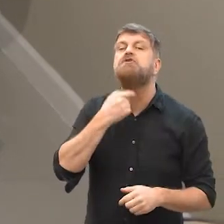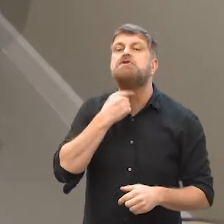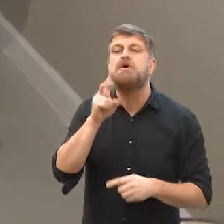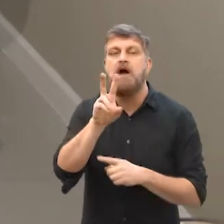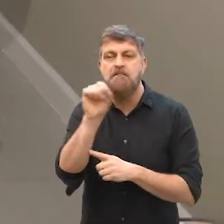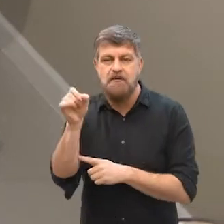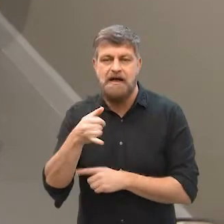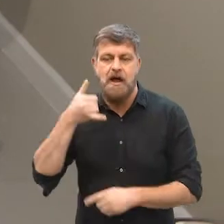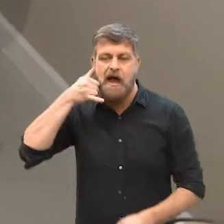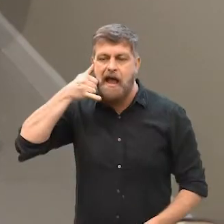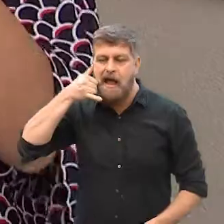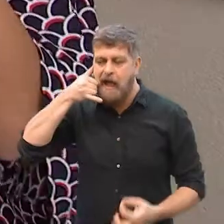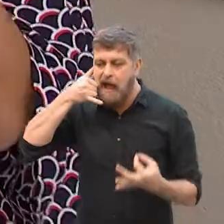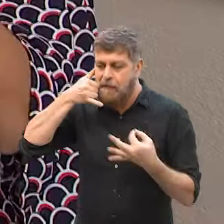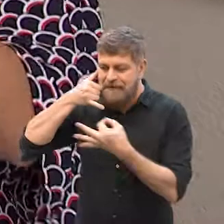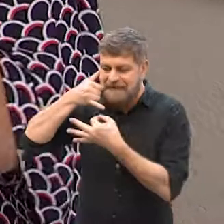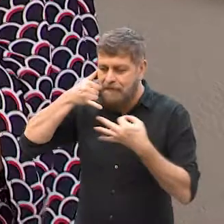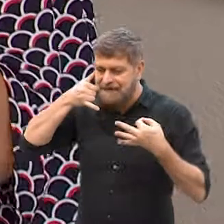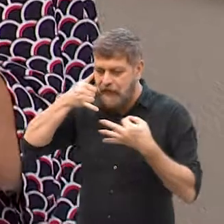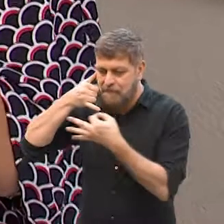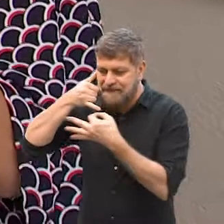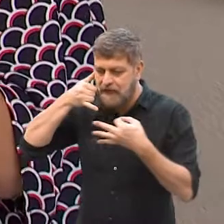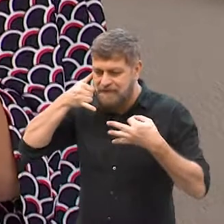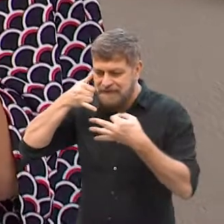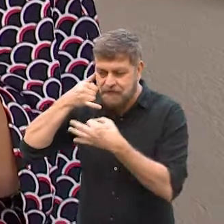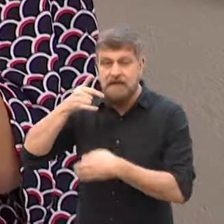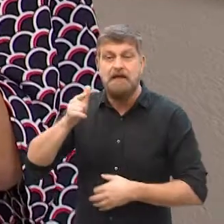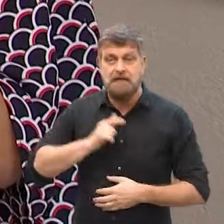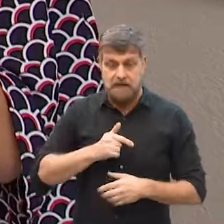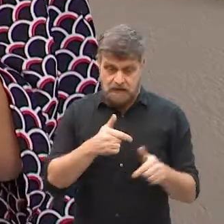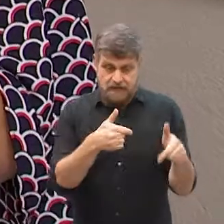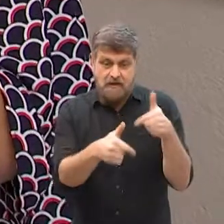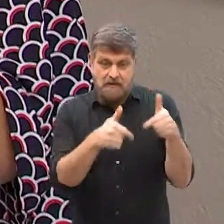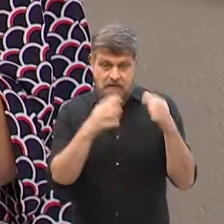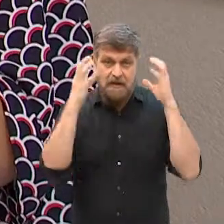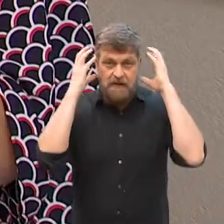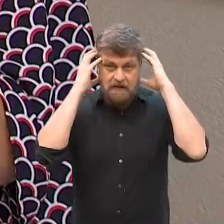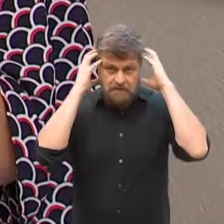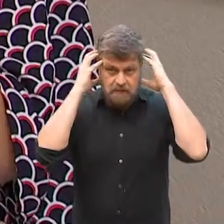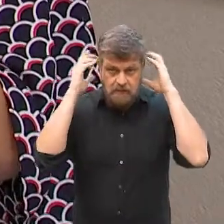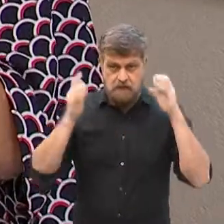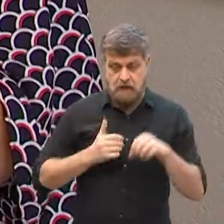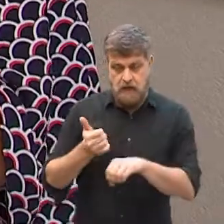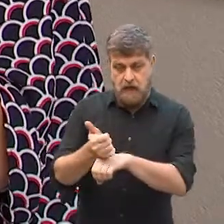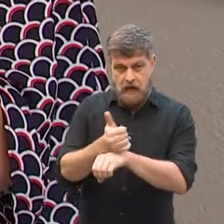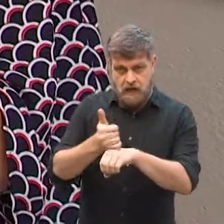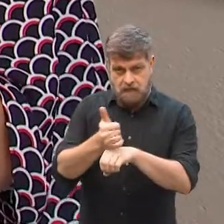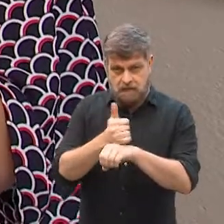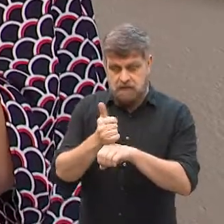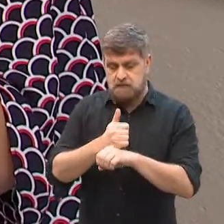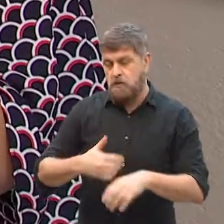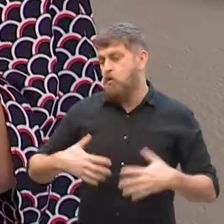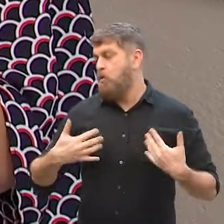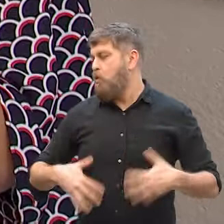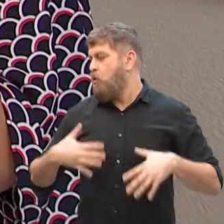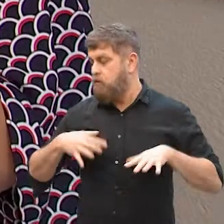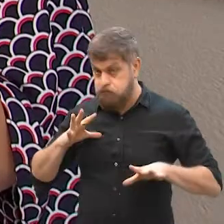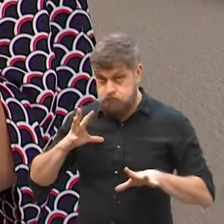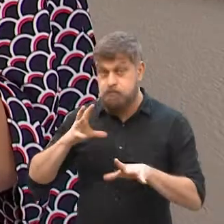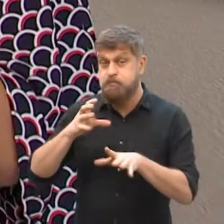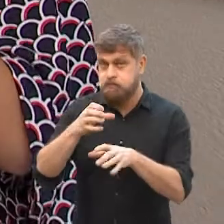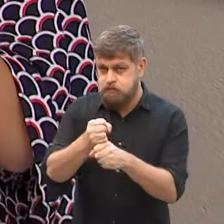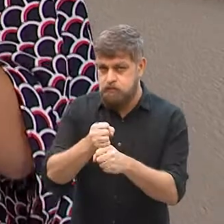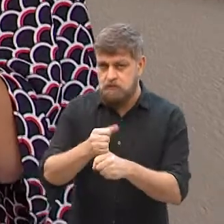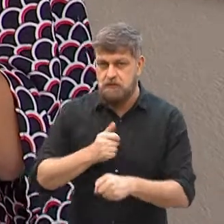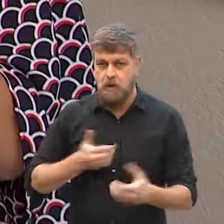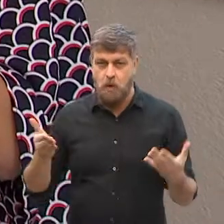de telemarketing que precisam desse trabalho. Então, assim, eu vejo como uma profissão muito completa e eu vejo que